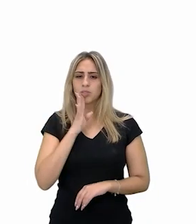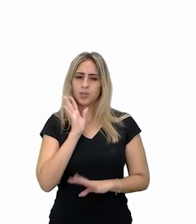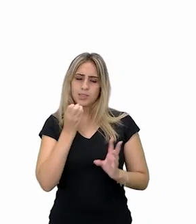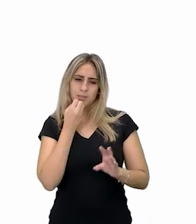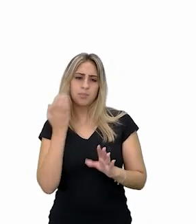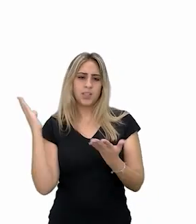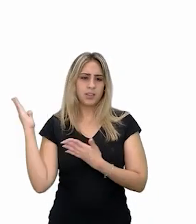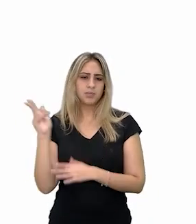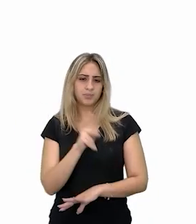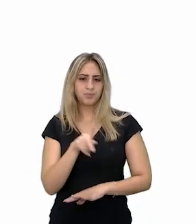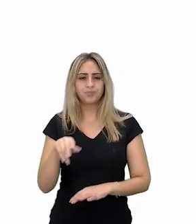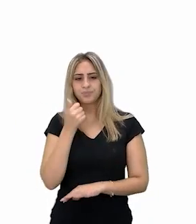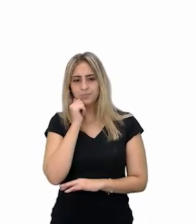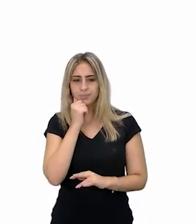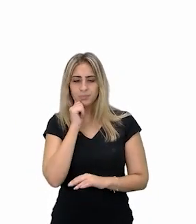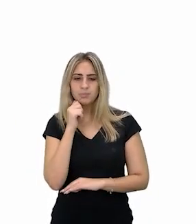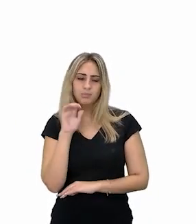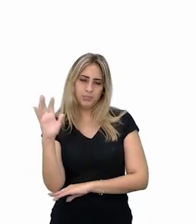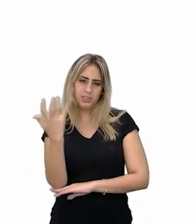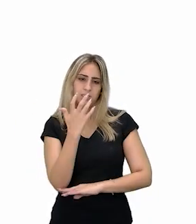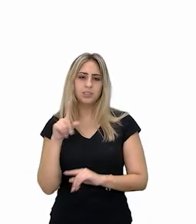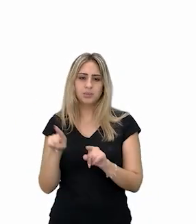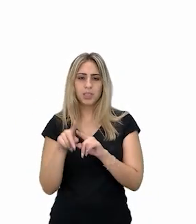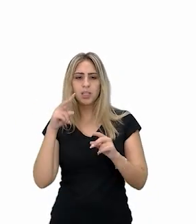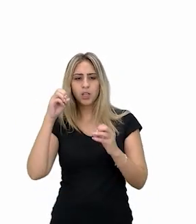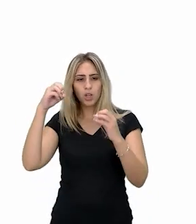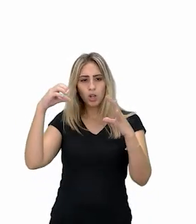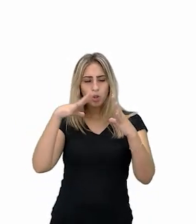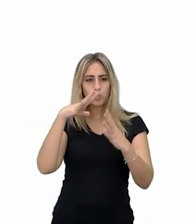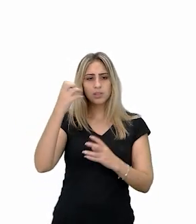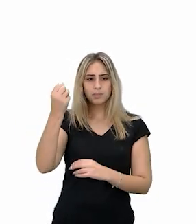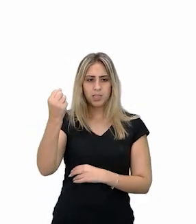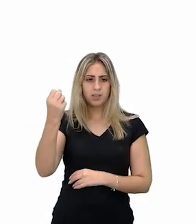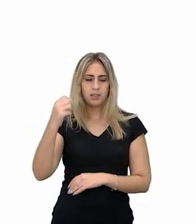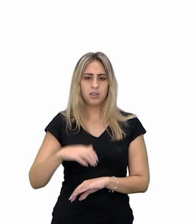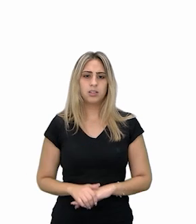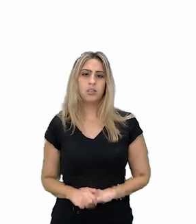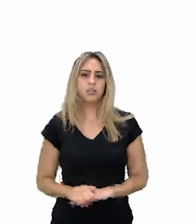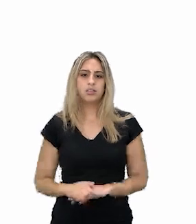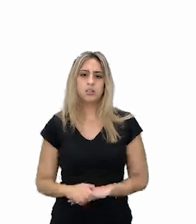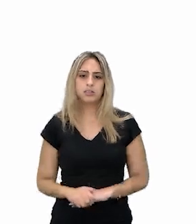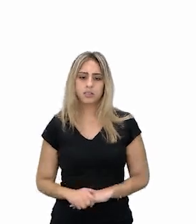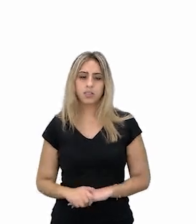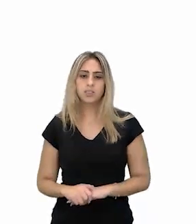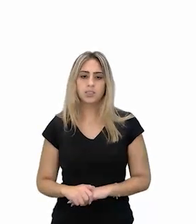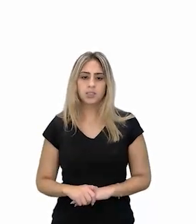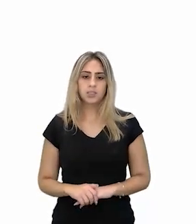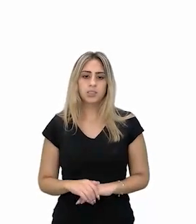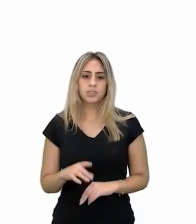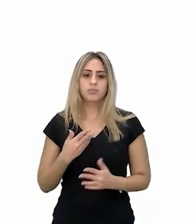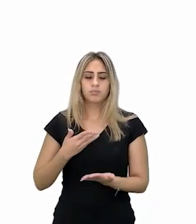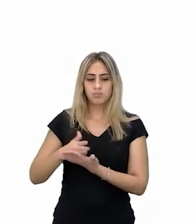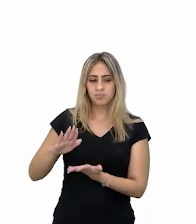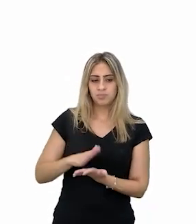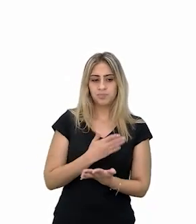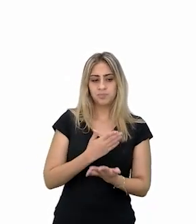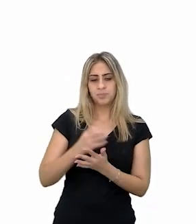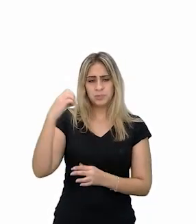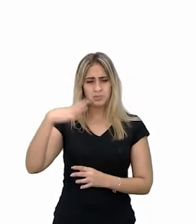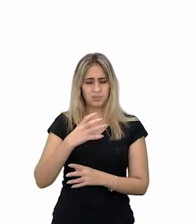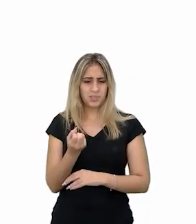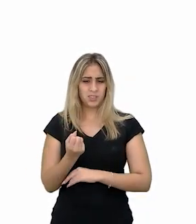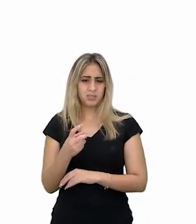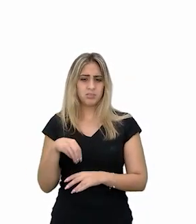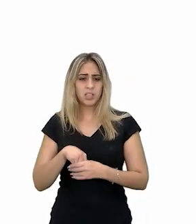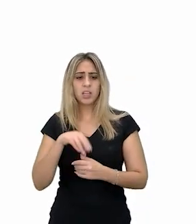nós professores de ciências da natureza, então vem a luz branca. Então, o fenômeno de dispersão, né, da luz branca